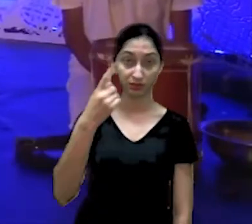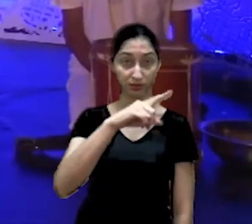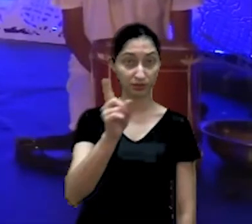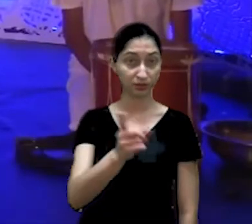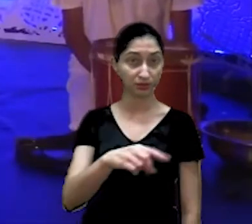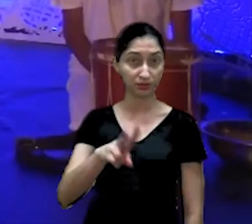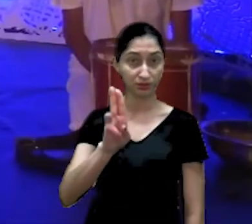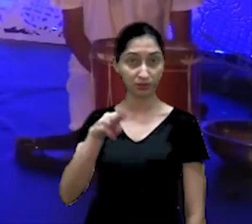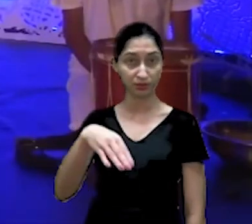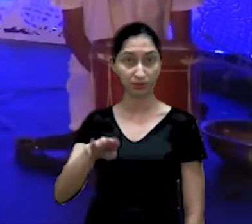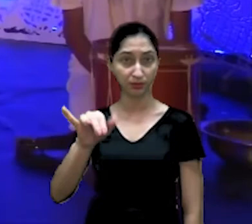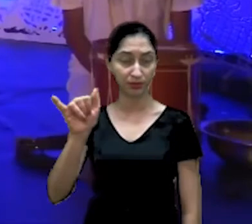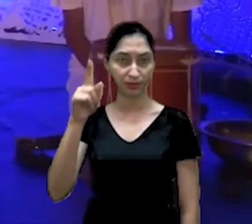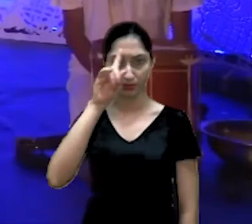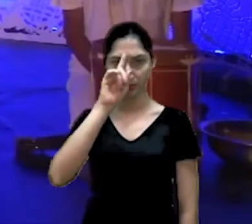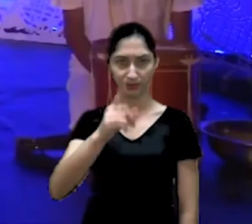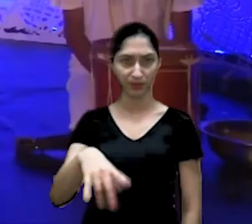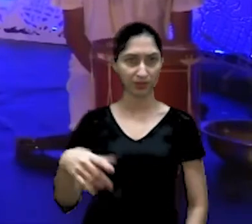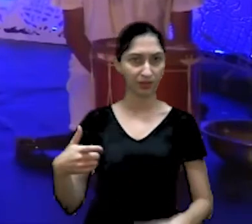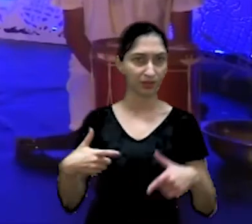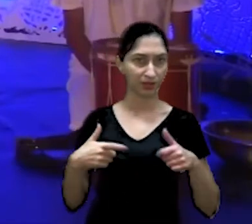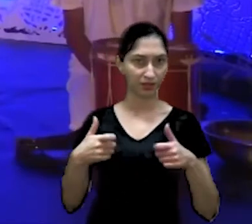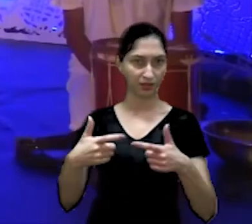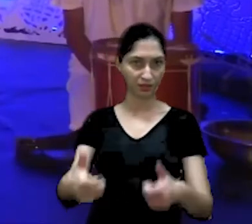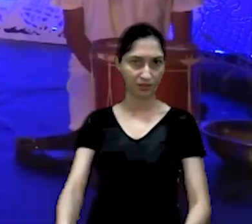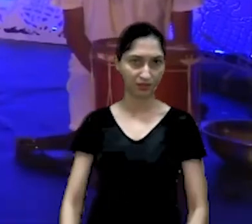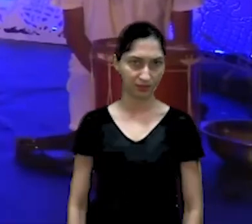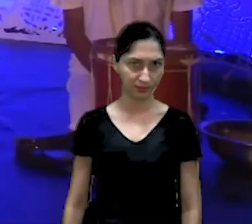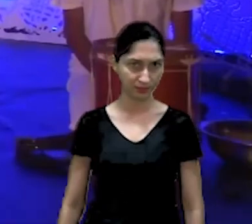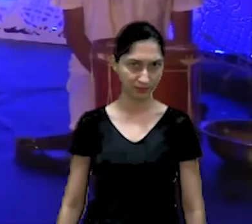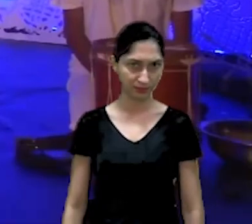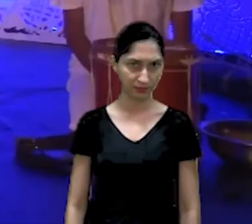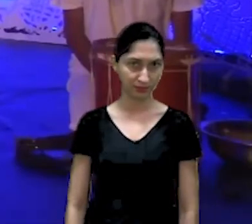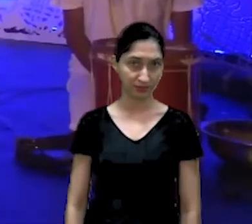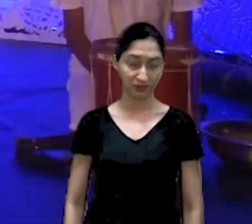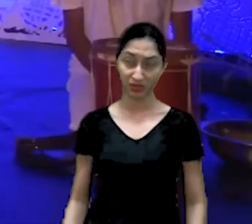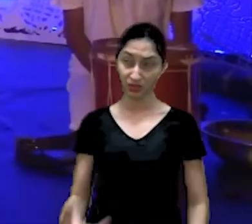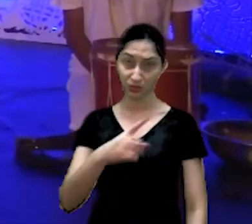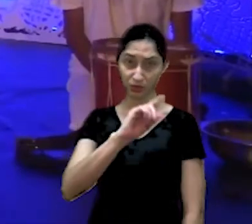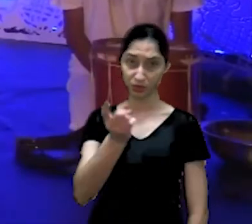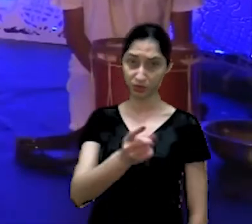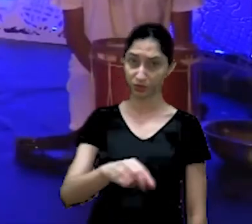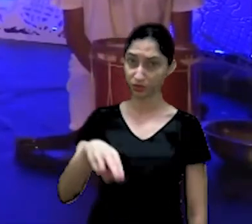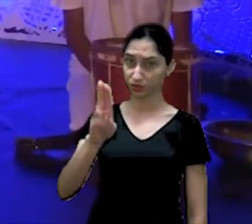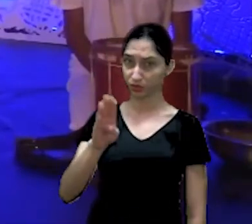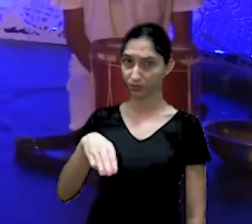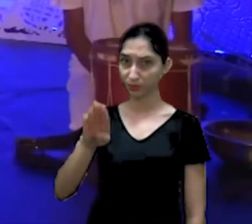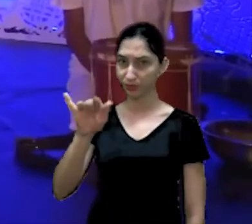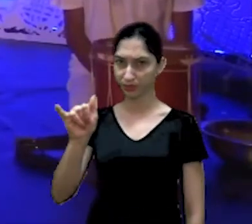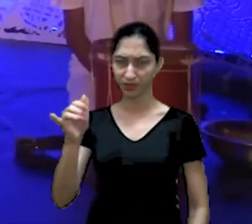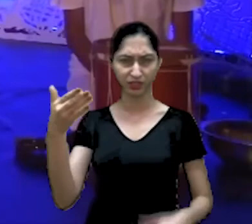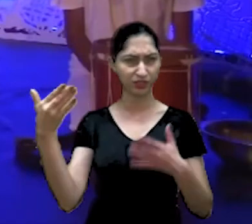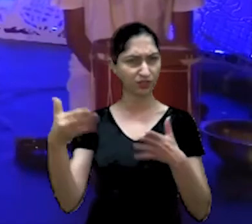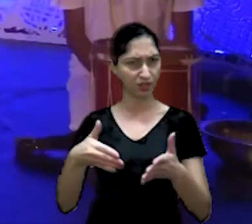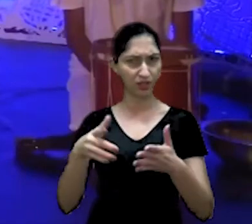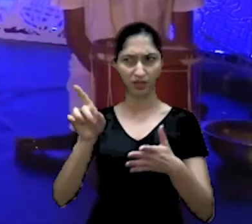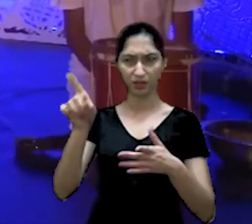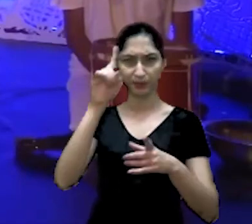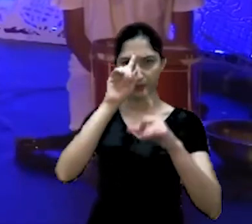guerras. É senhor das demandas. Quando o zumbi chega, é zumbi quem